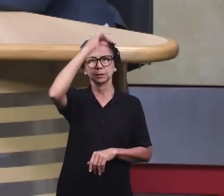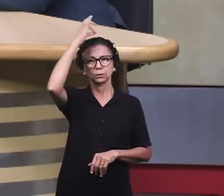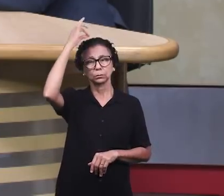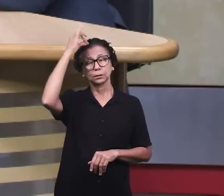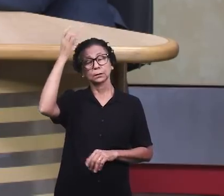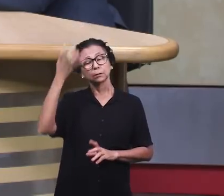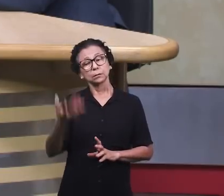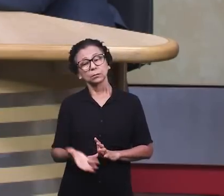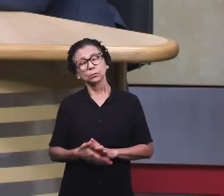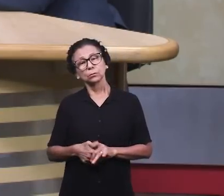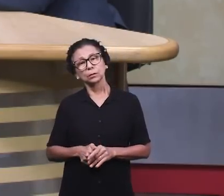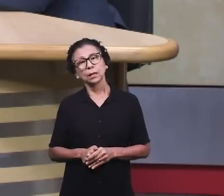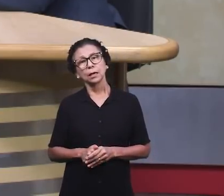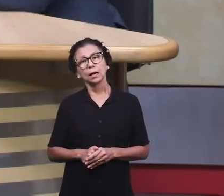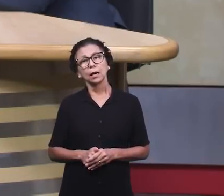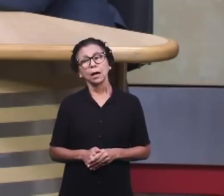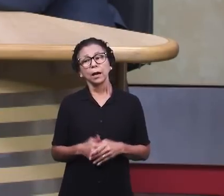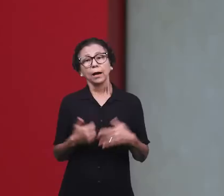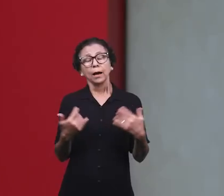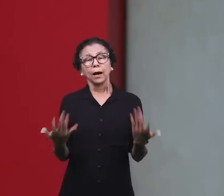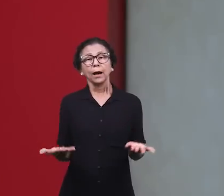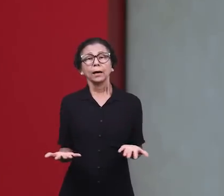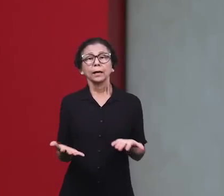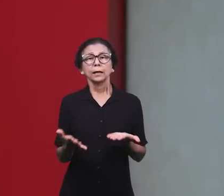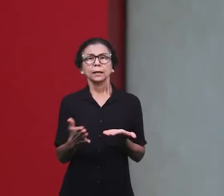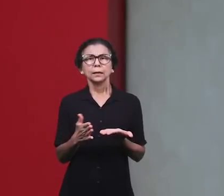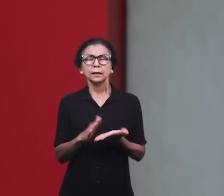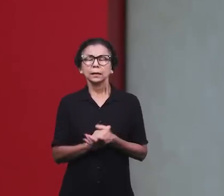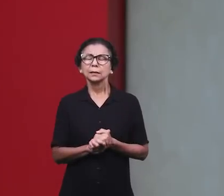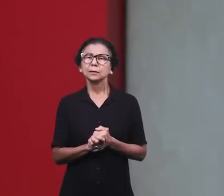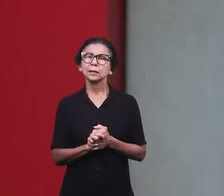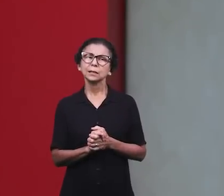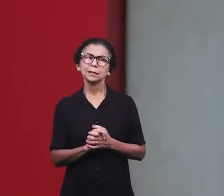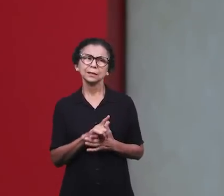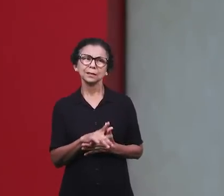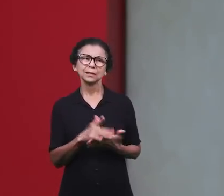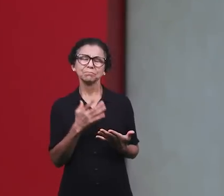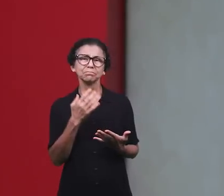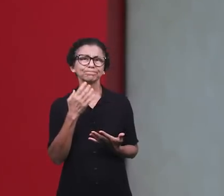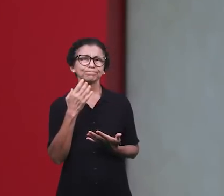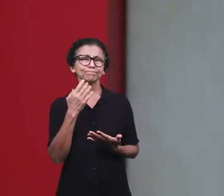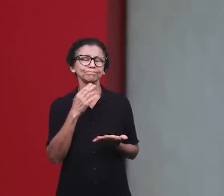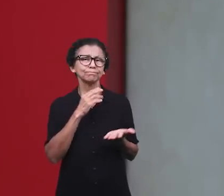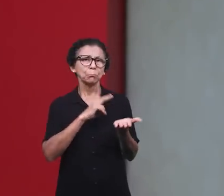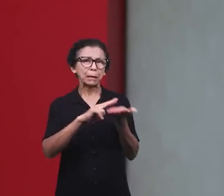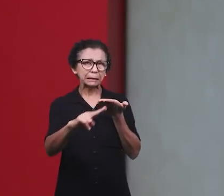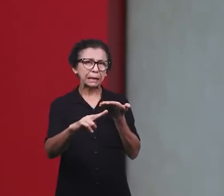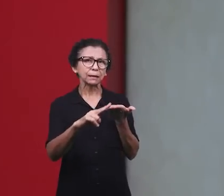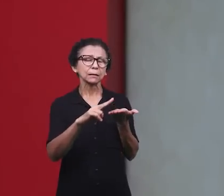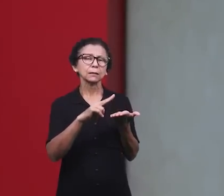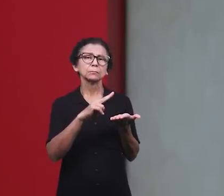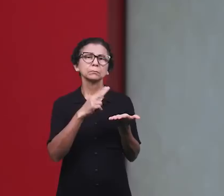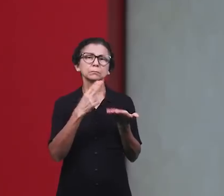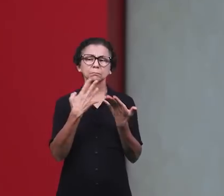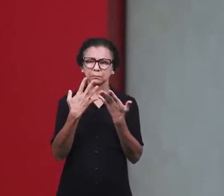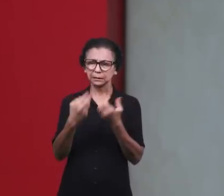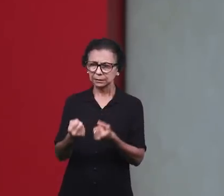culto aqui, e nesse culto o Senhor falou a ele, servo do Senhor, numa igreja